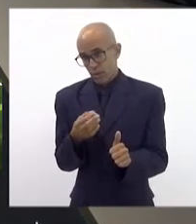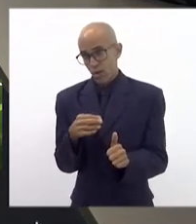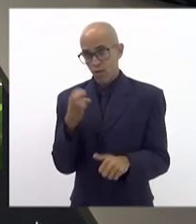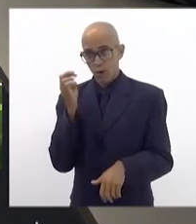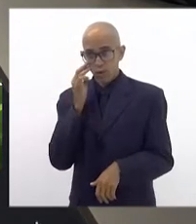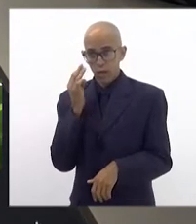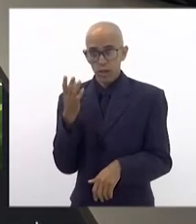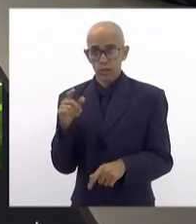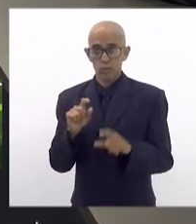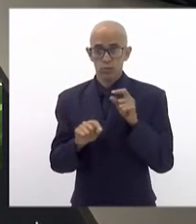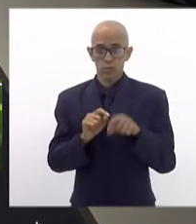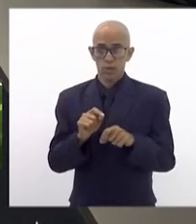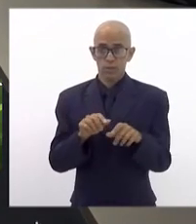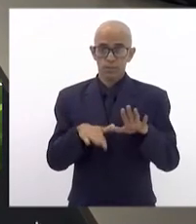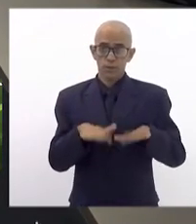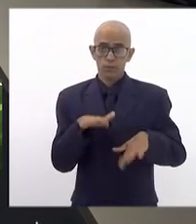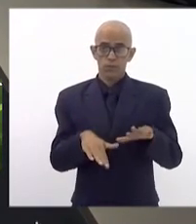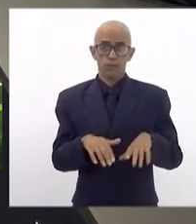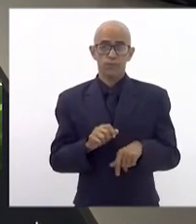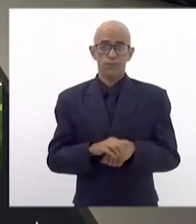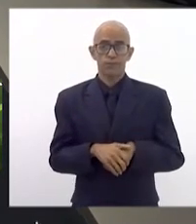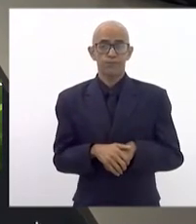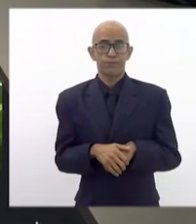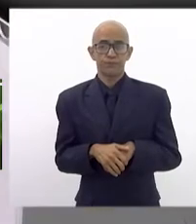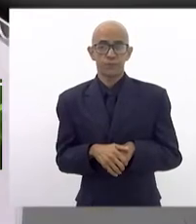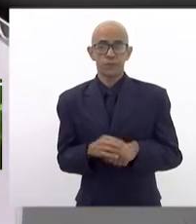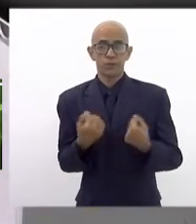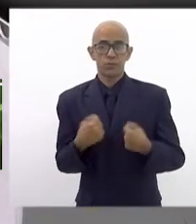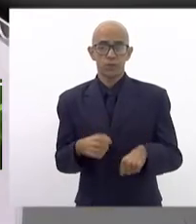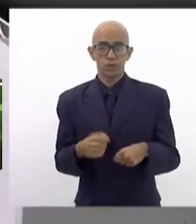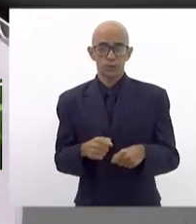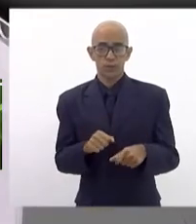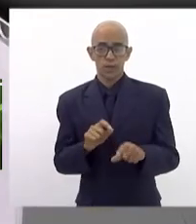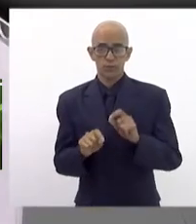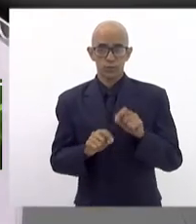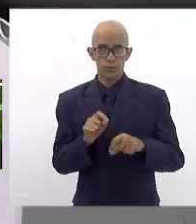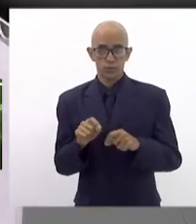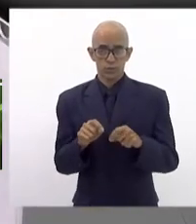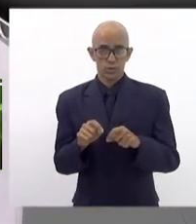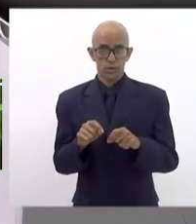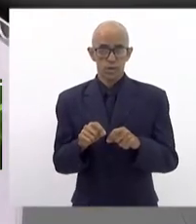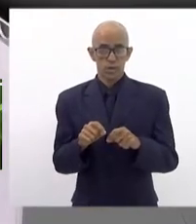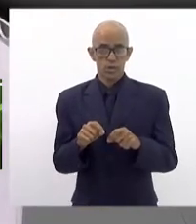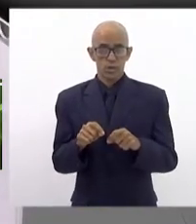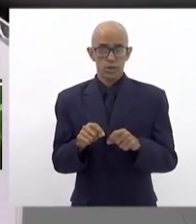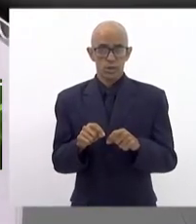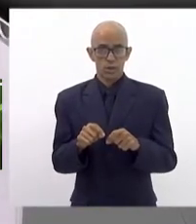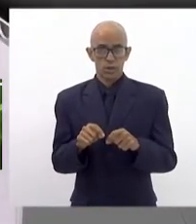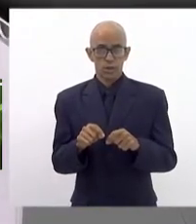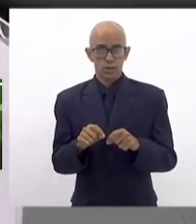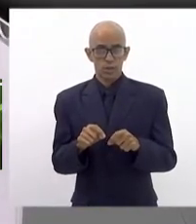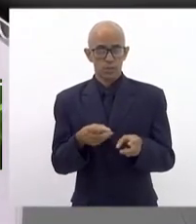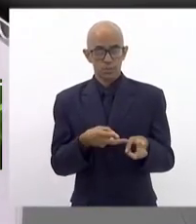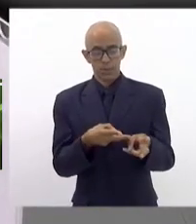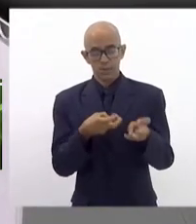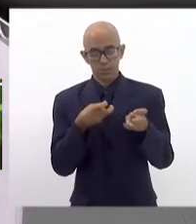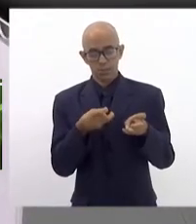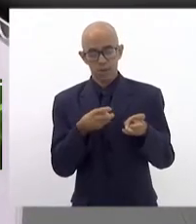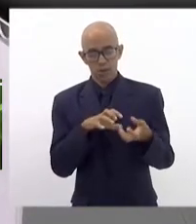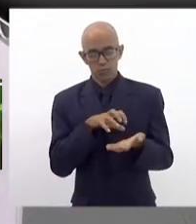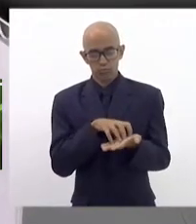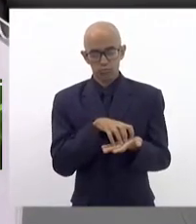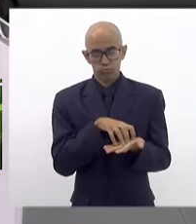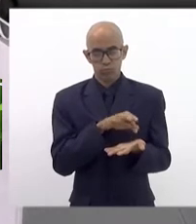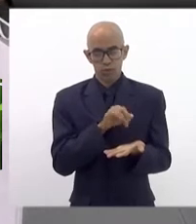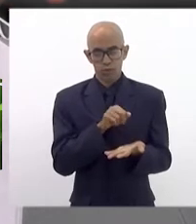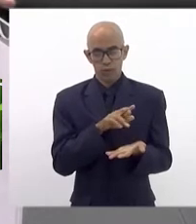que talvez se devesse dar um peso maior, tá certo, à FAPERJ